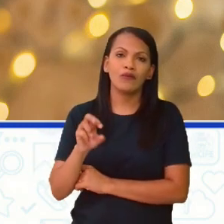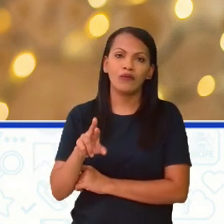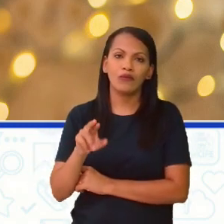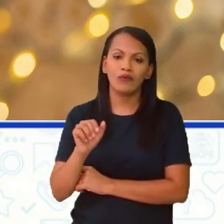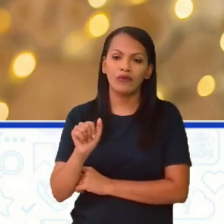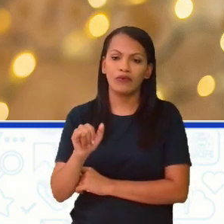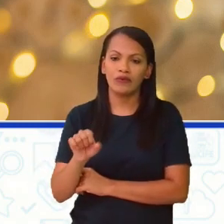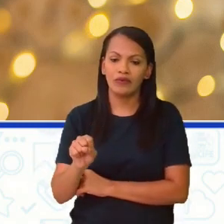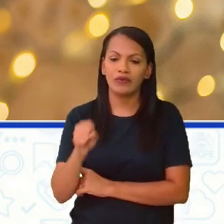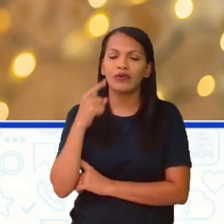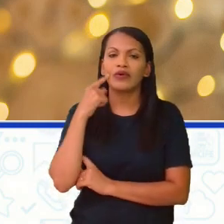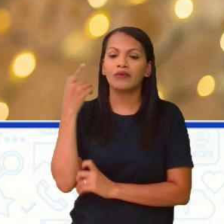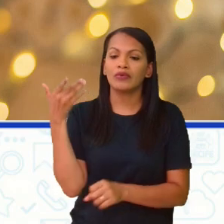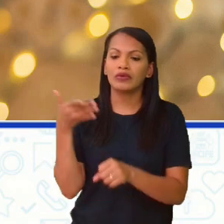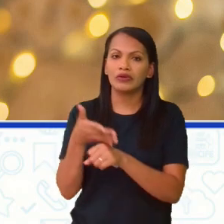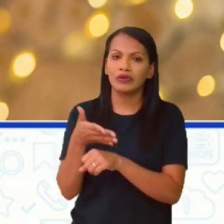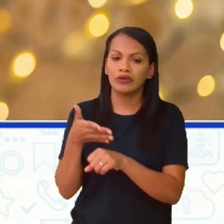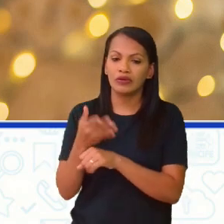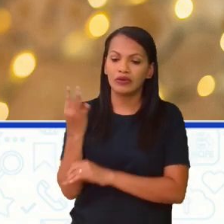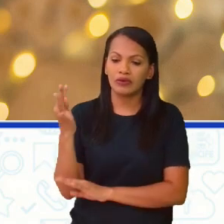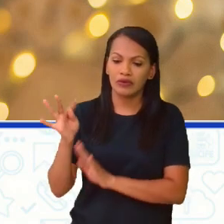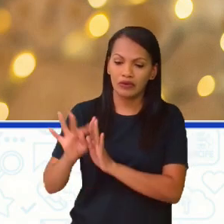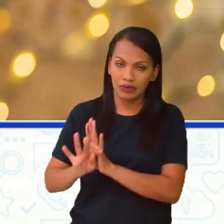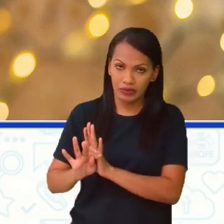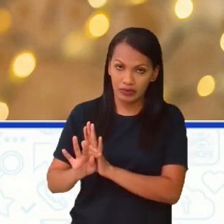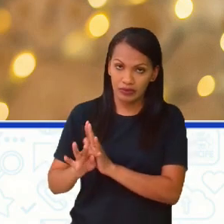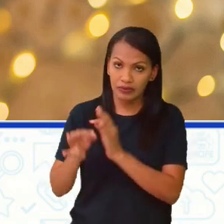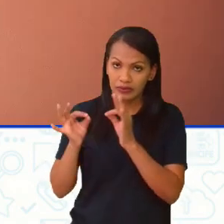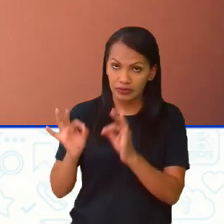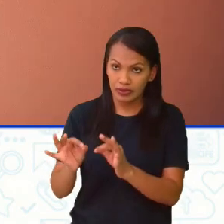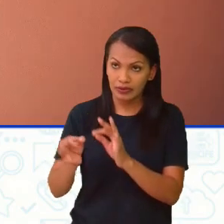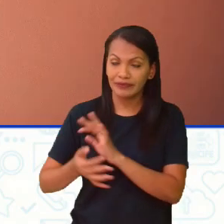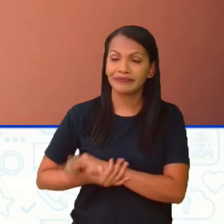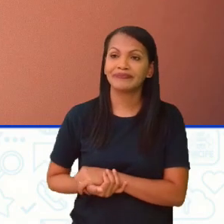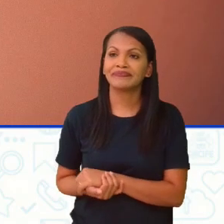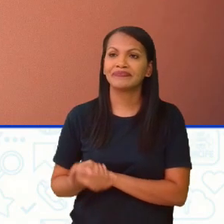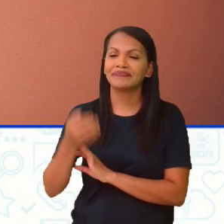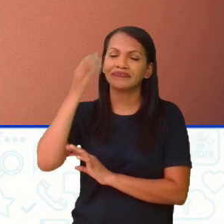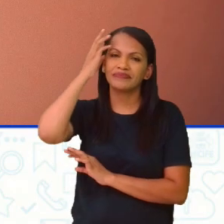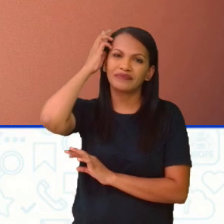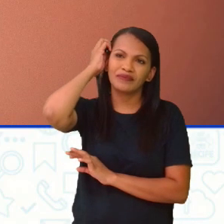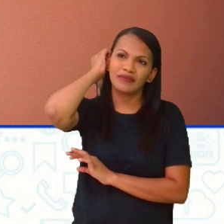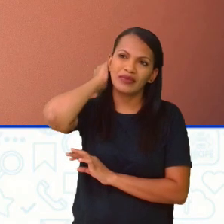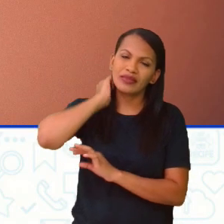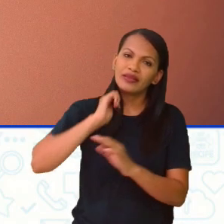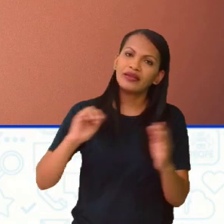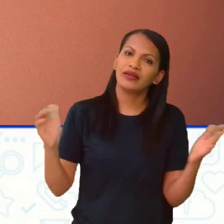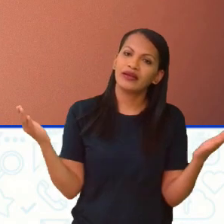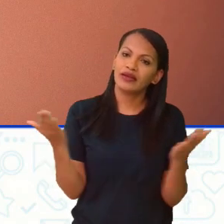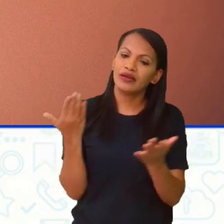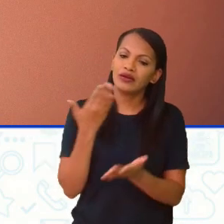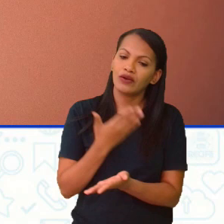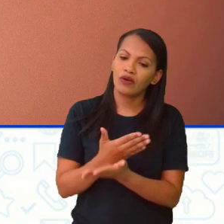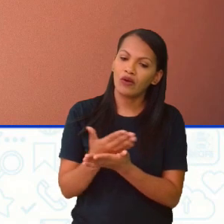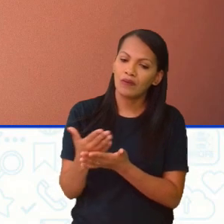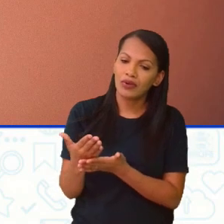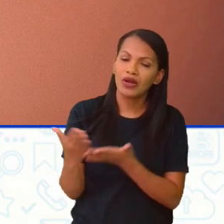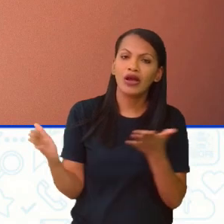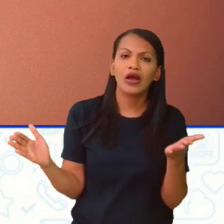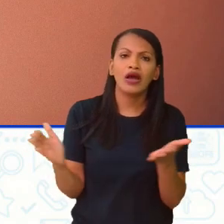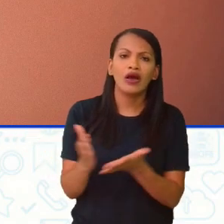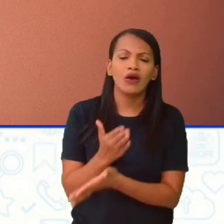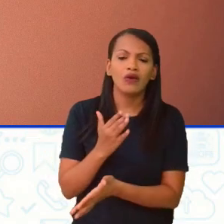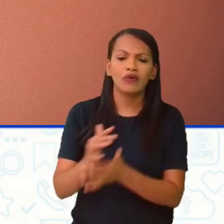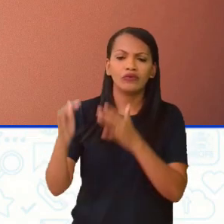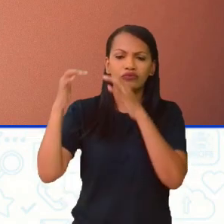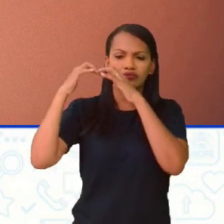de matrícula para ter acesso ao texto na íntegra, tá certo? E agora a gente começa algumas reflexões sobre